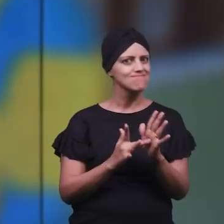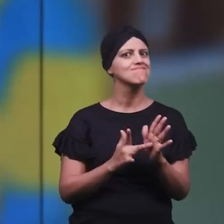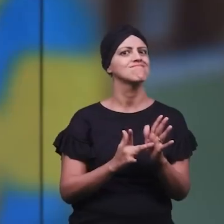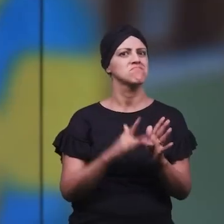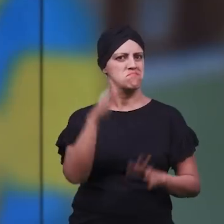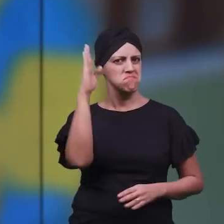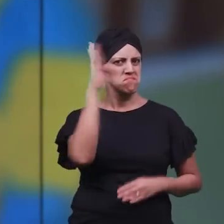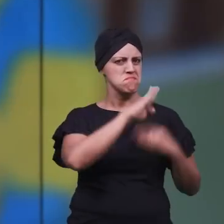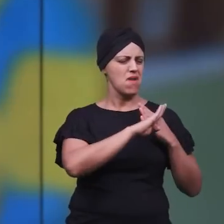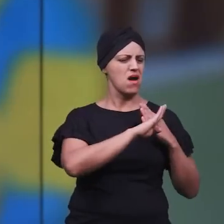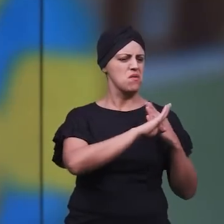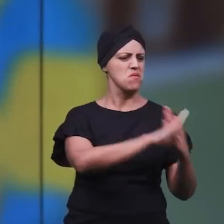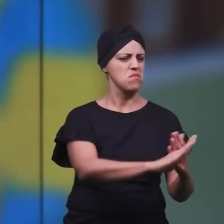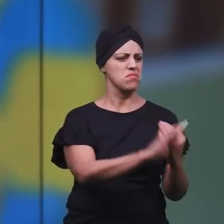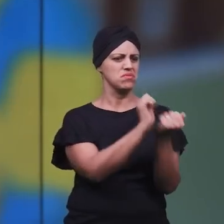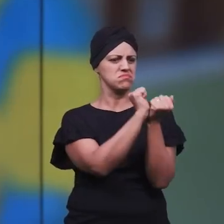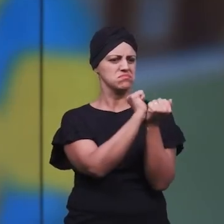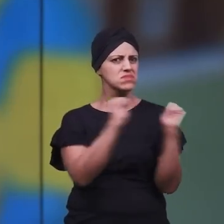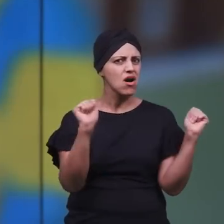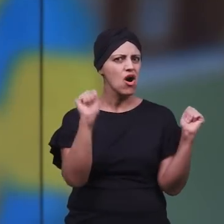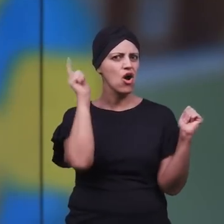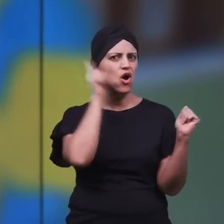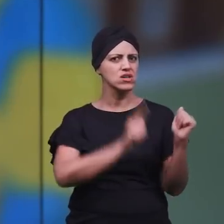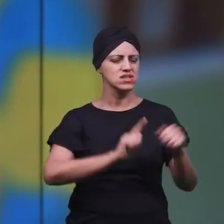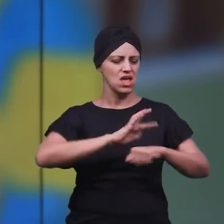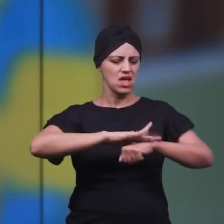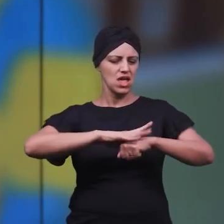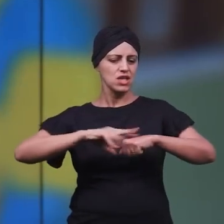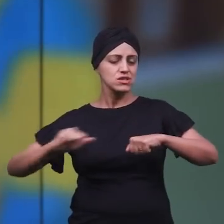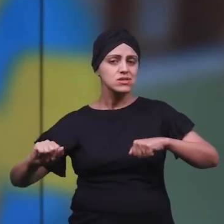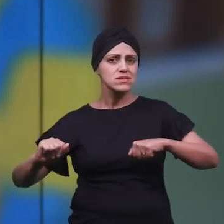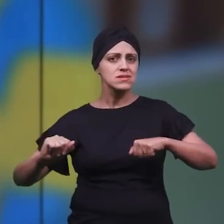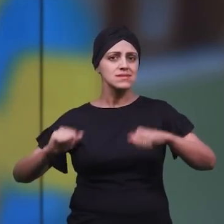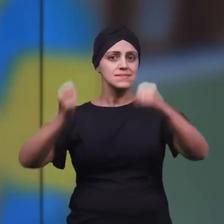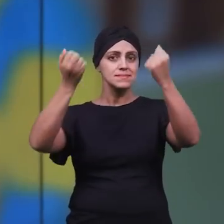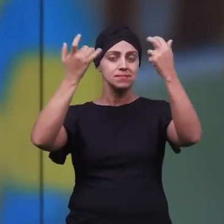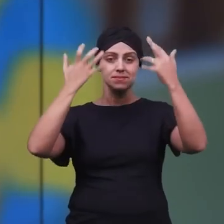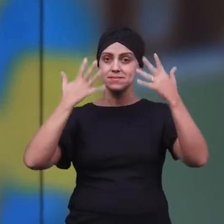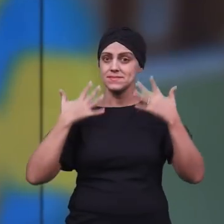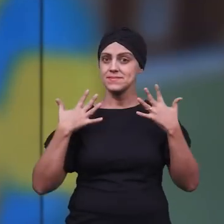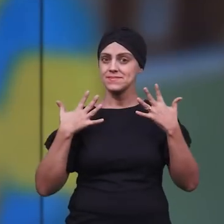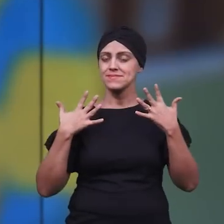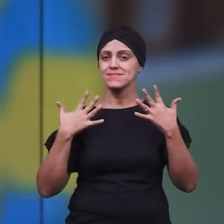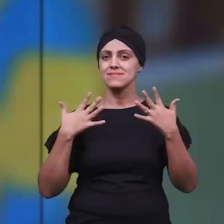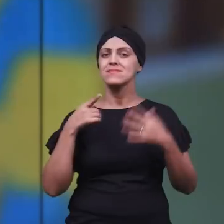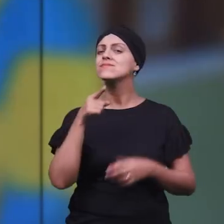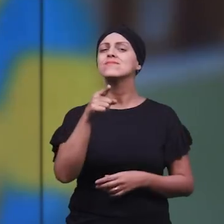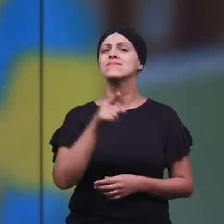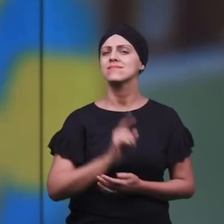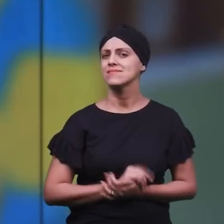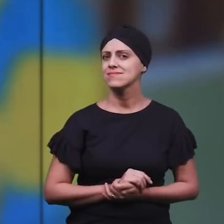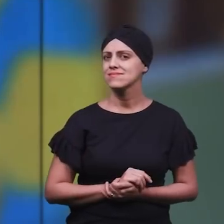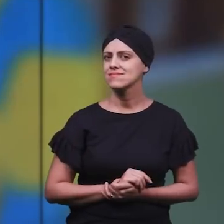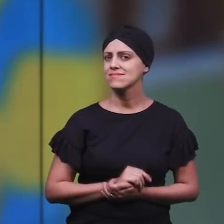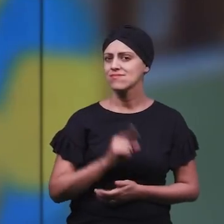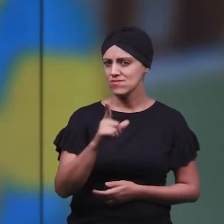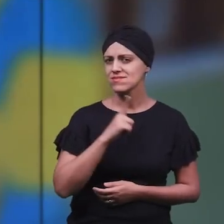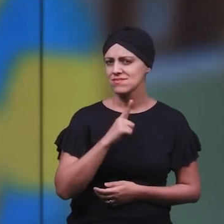Muitos livramentos, libertações, curas, bênçãos recebidas. E